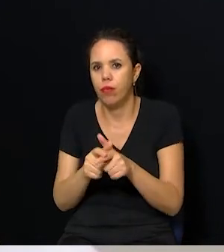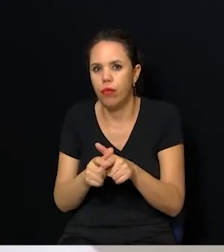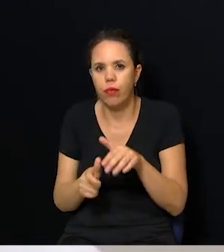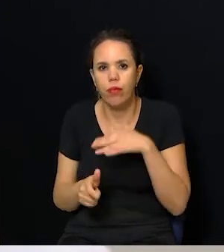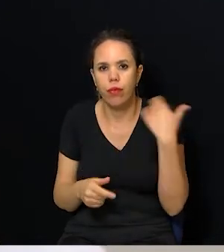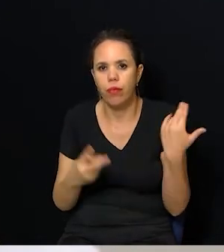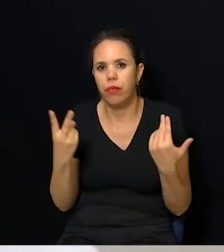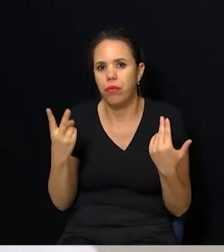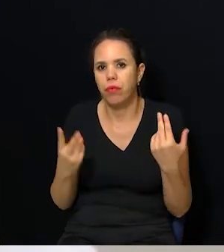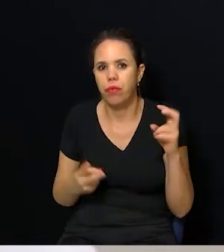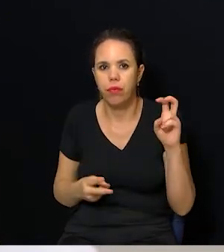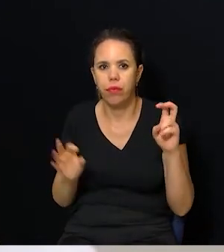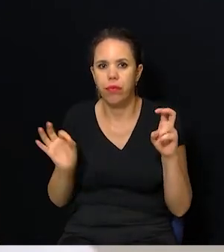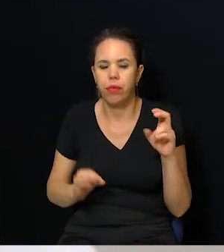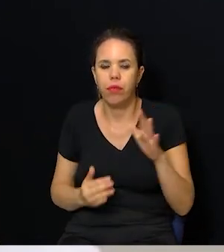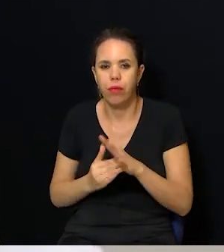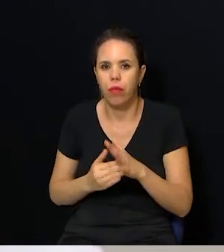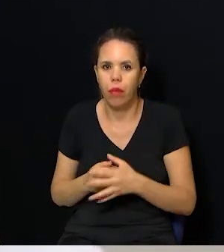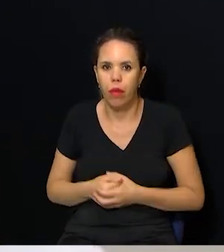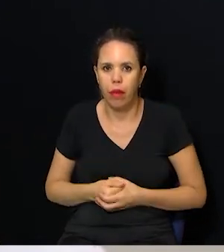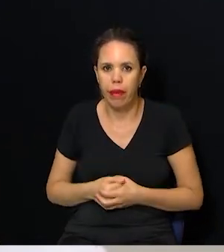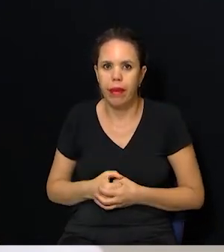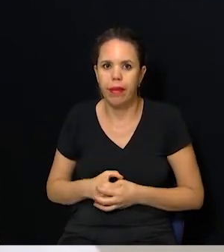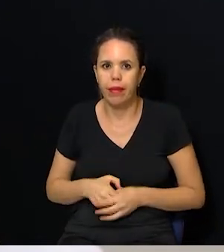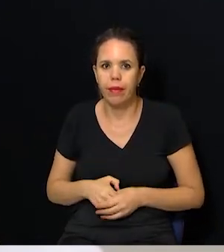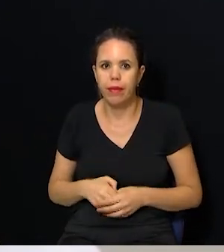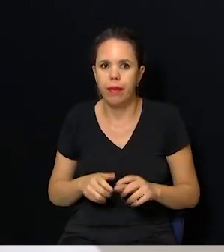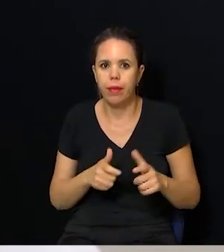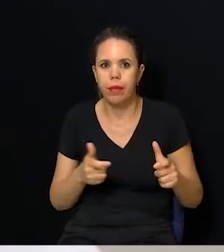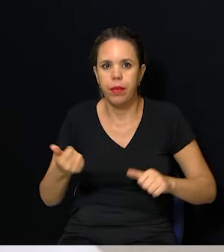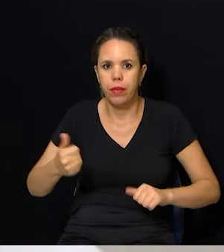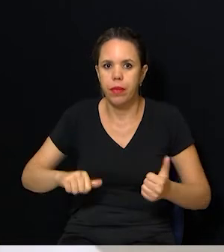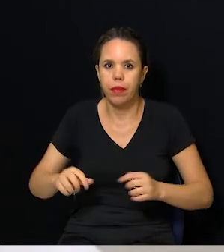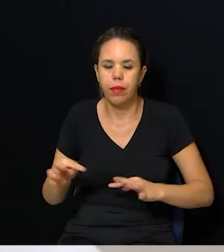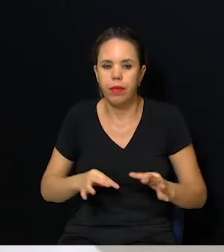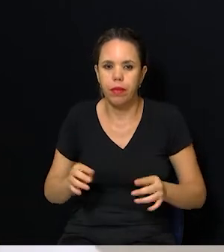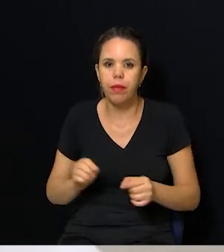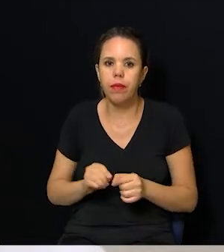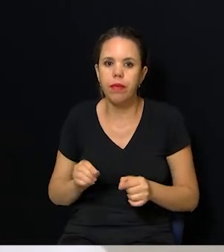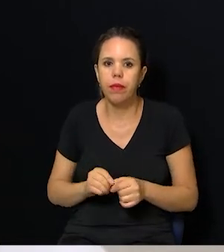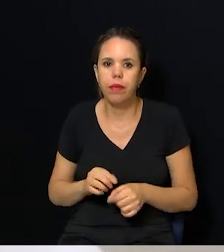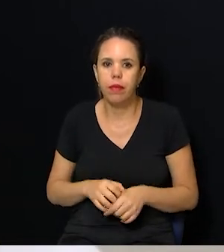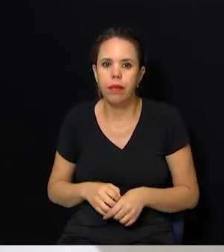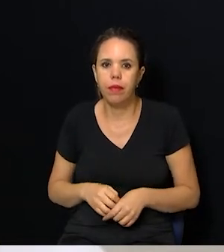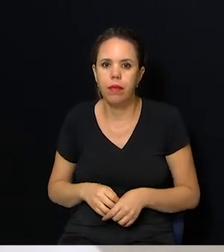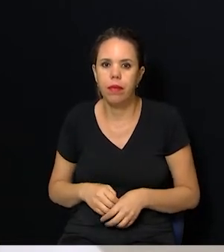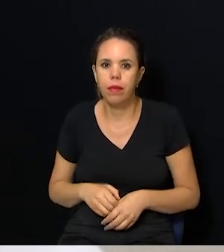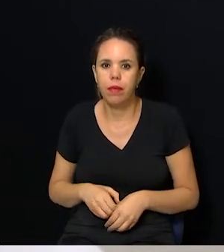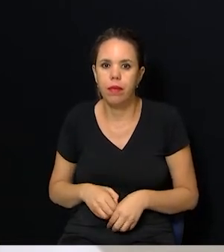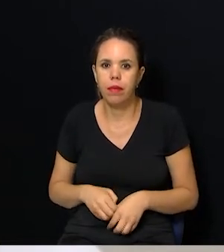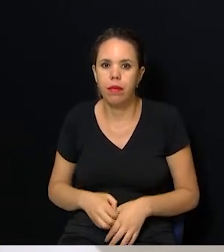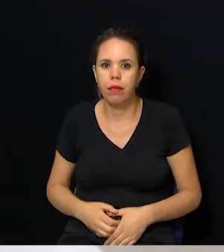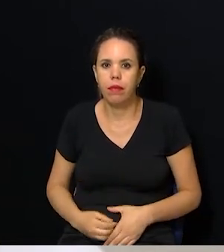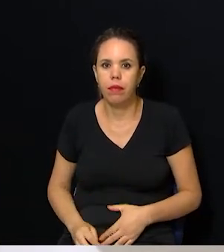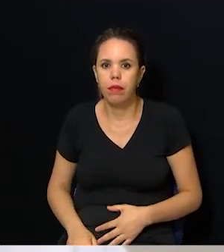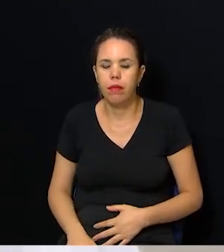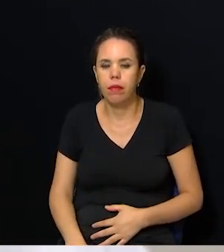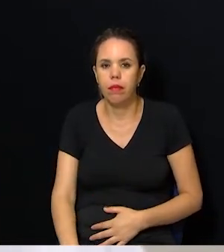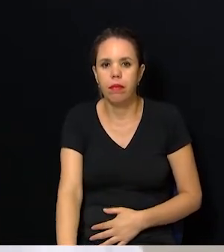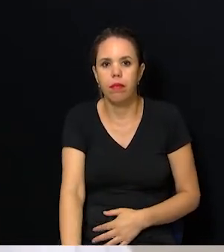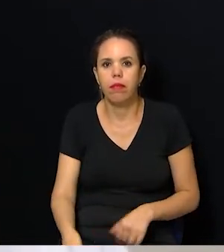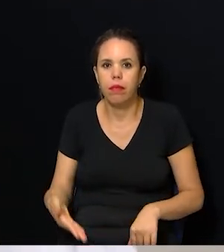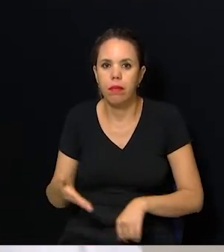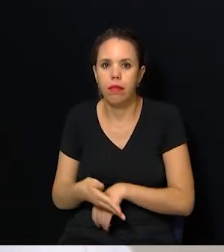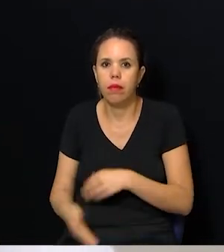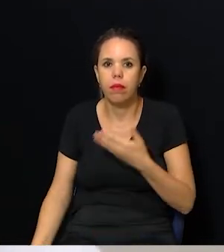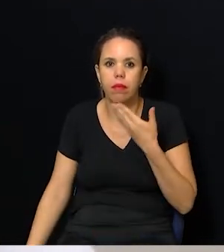em torno de 2 a 5% no máximo, e a grande parte dos diagnósticos é feita mais precocemente. E o